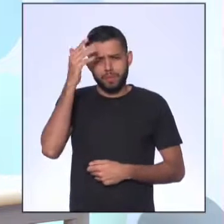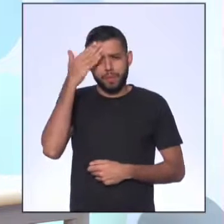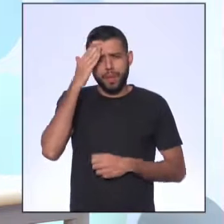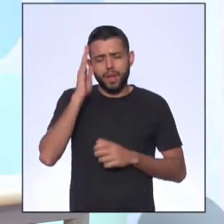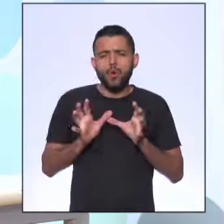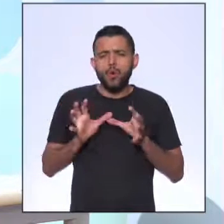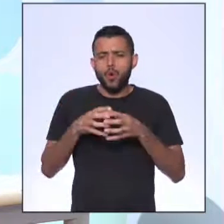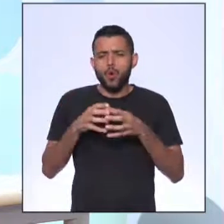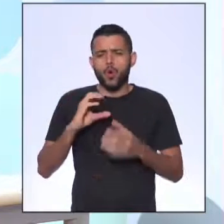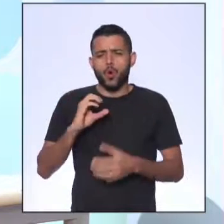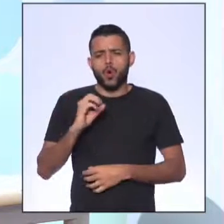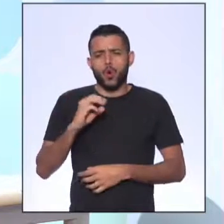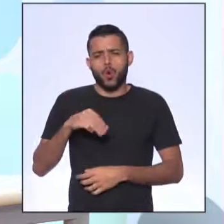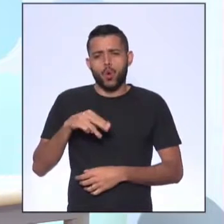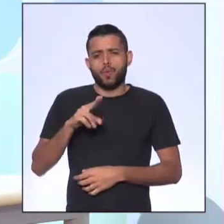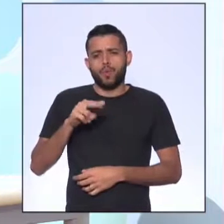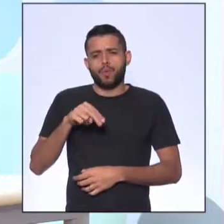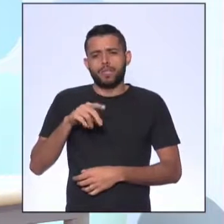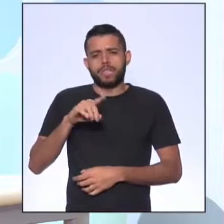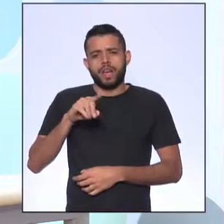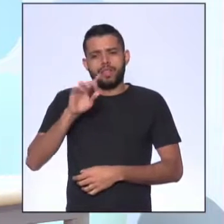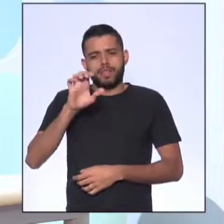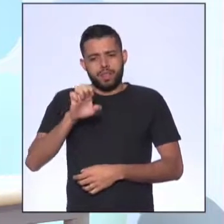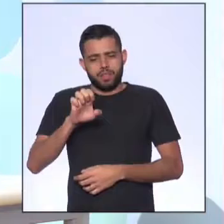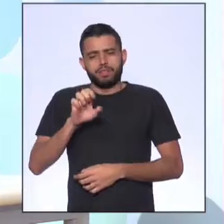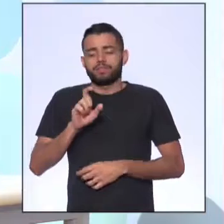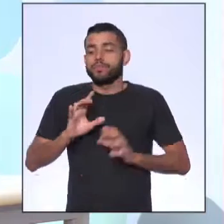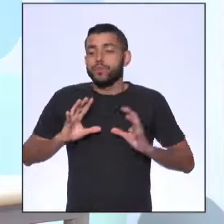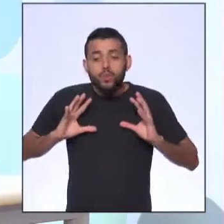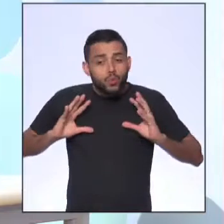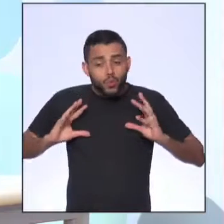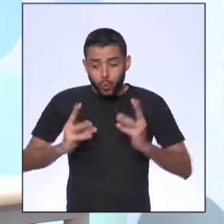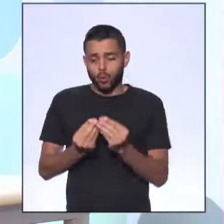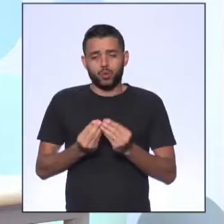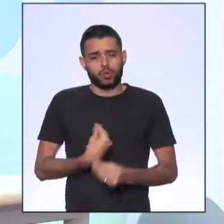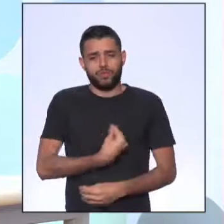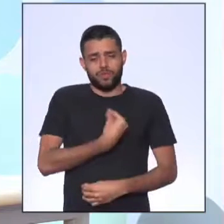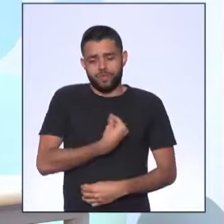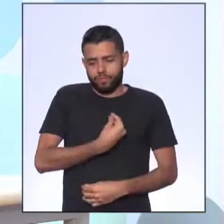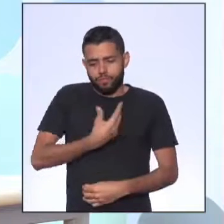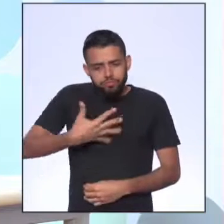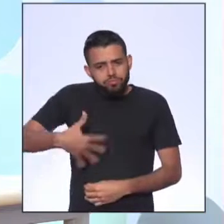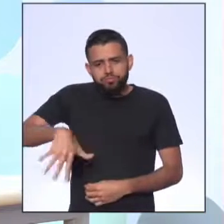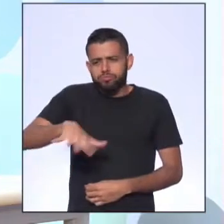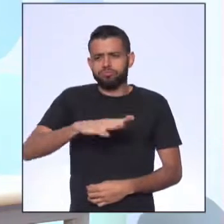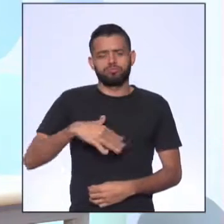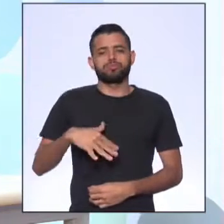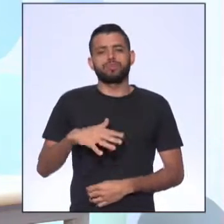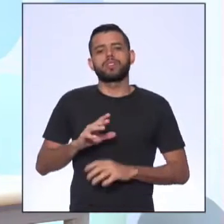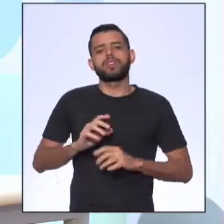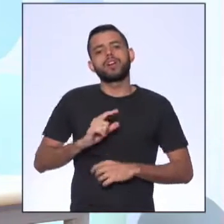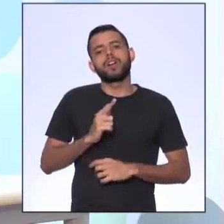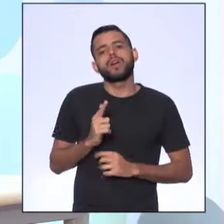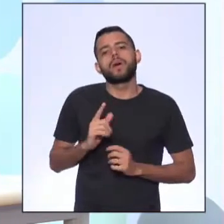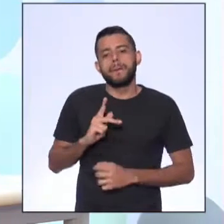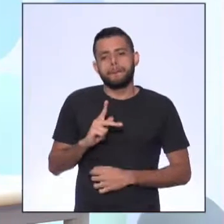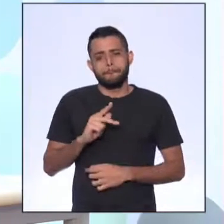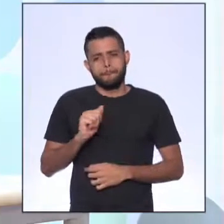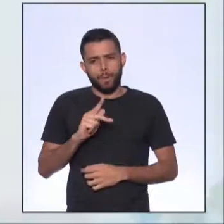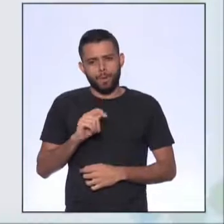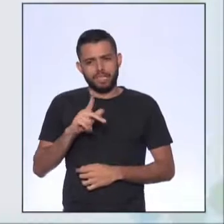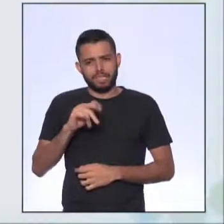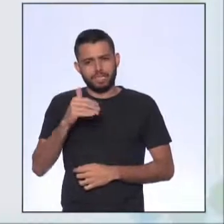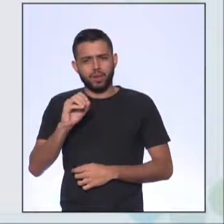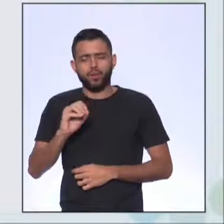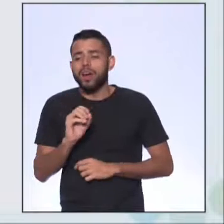comunidade são todos os seres vivos de uma região. População são os seres vivos de mesma espécie. Então, olha aí para o slide de